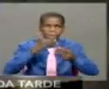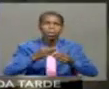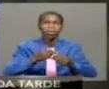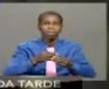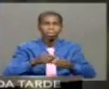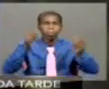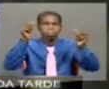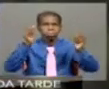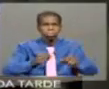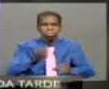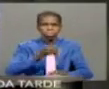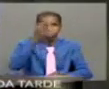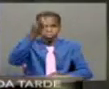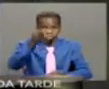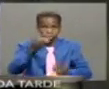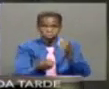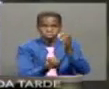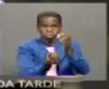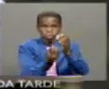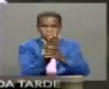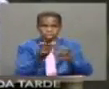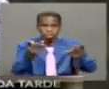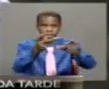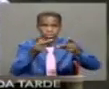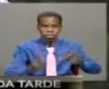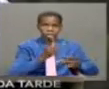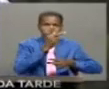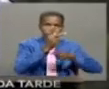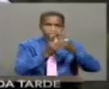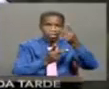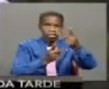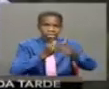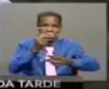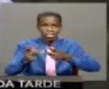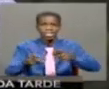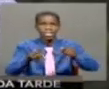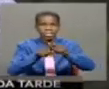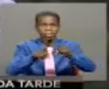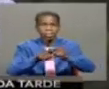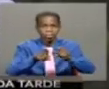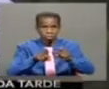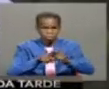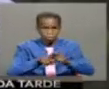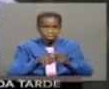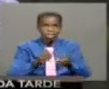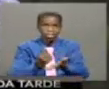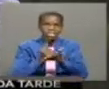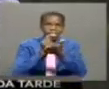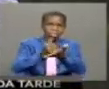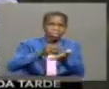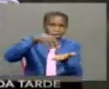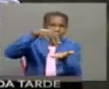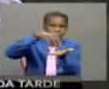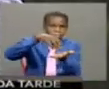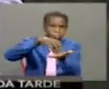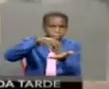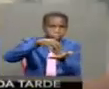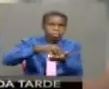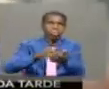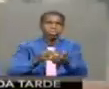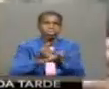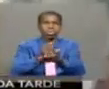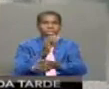proporcionar estes centros turísticos que vão de que maneira dignificar a posição da comuna e do município em